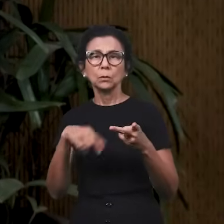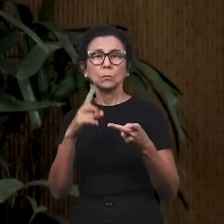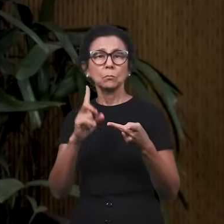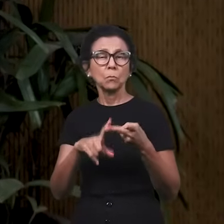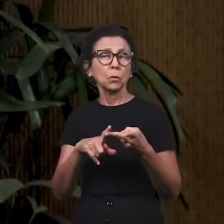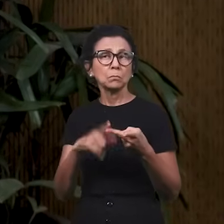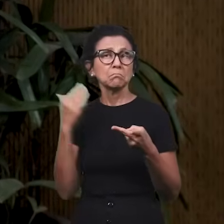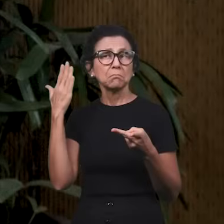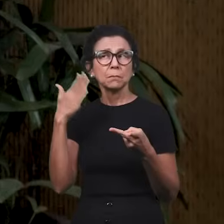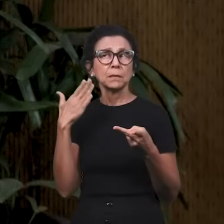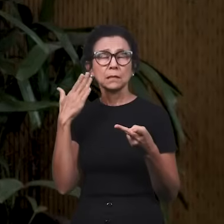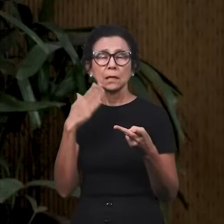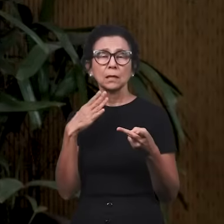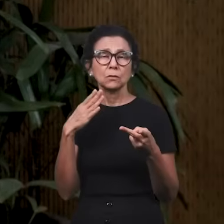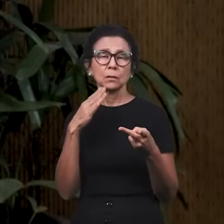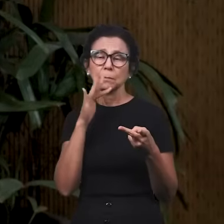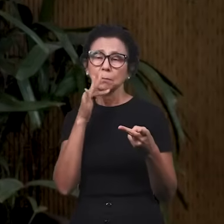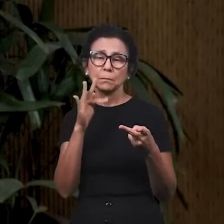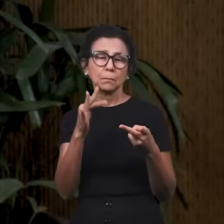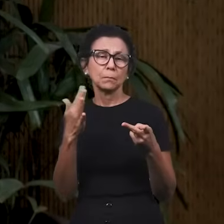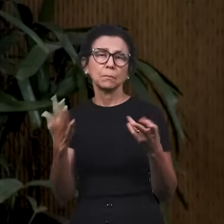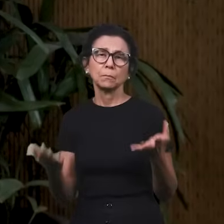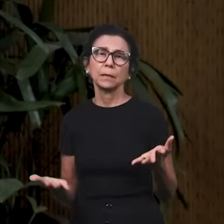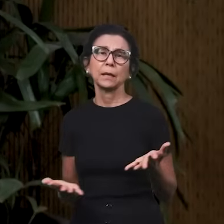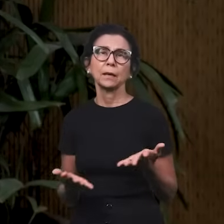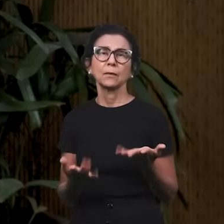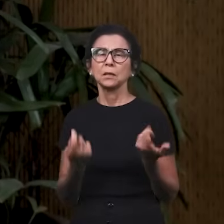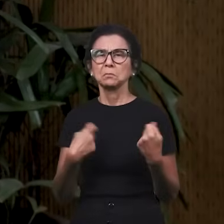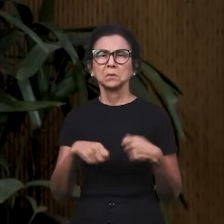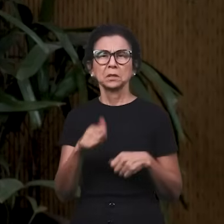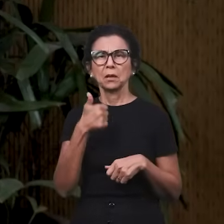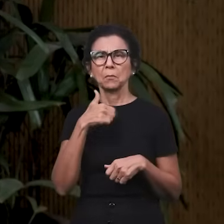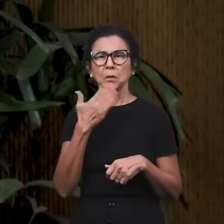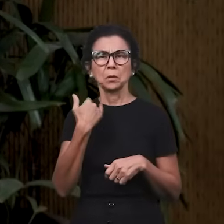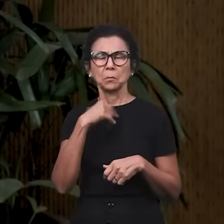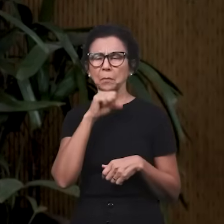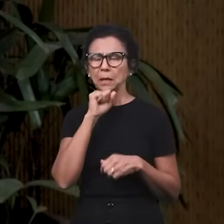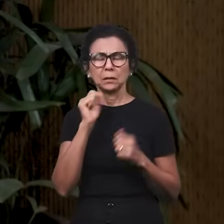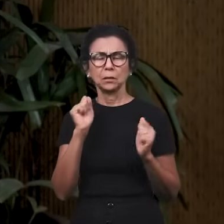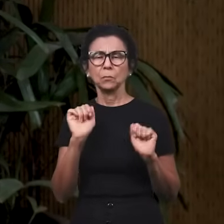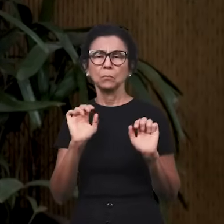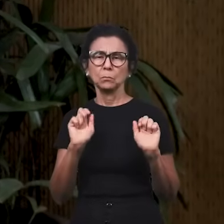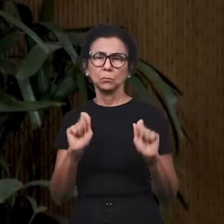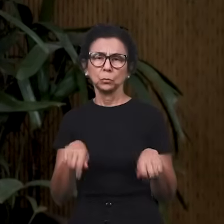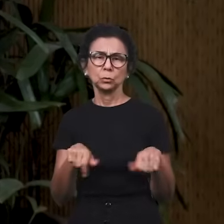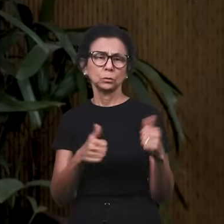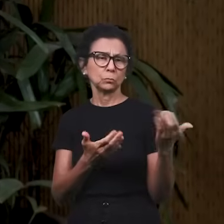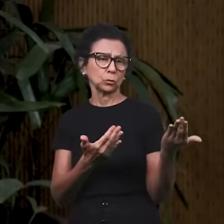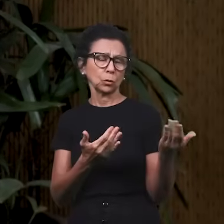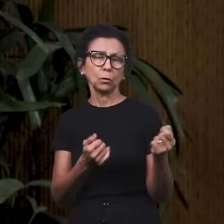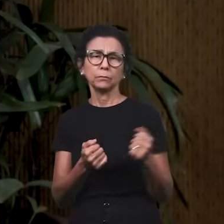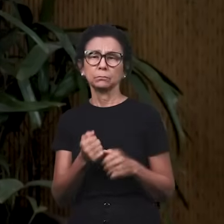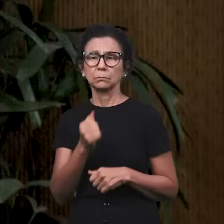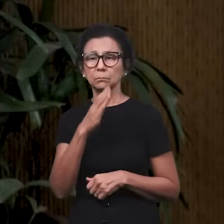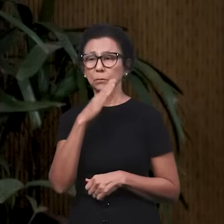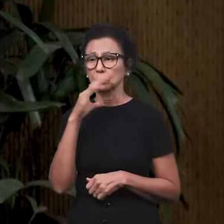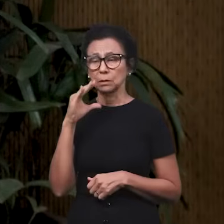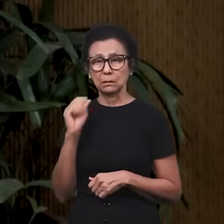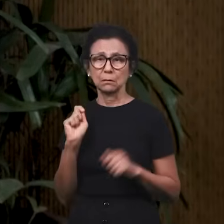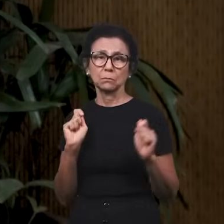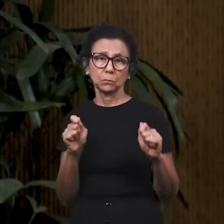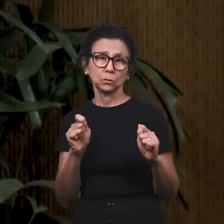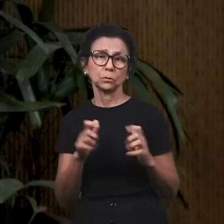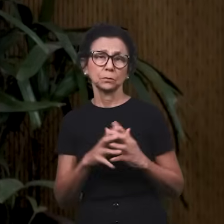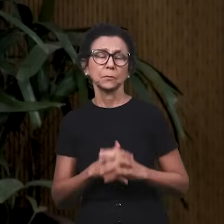entregava uma palavra curta, às vezes não precisava ser os pais, às vezes até um jovem, às vezes até um adolescente dava